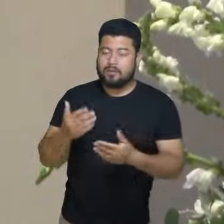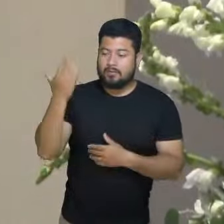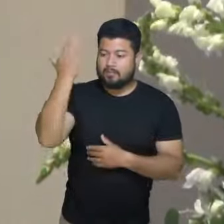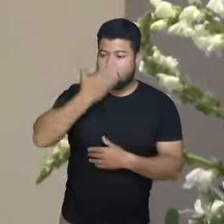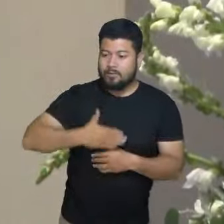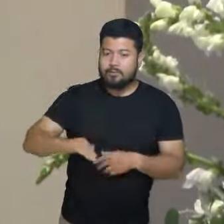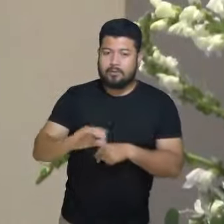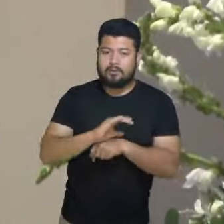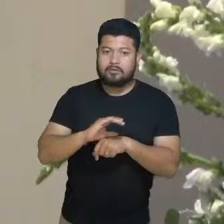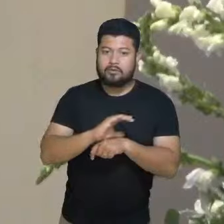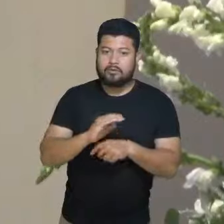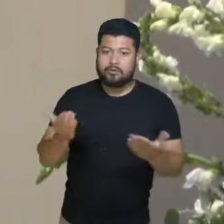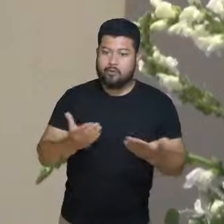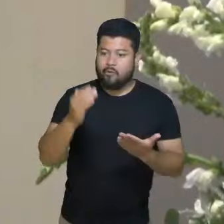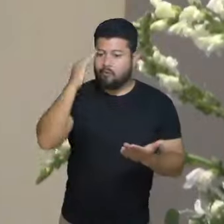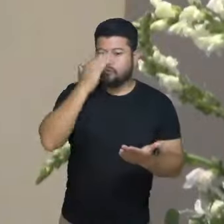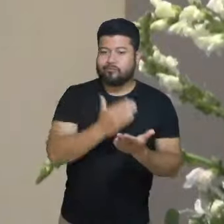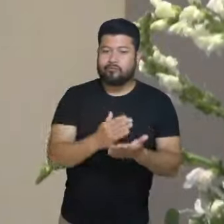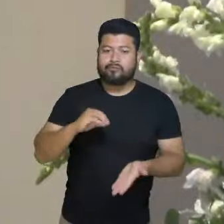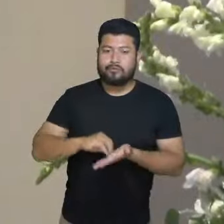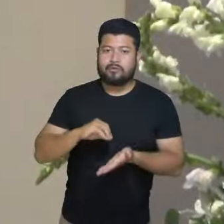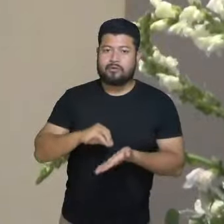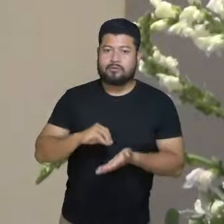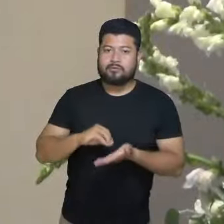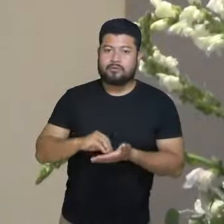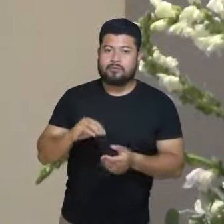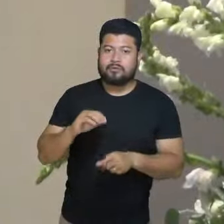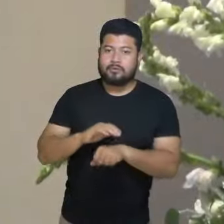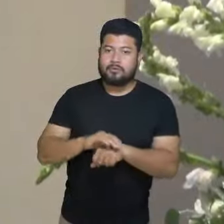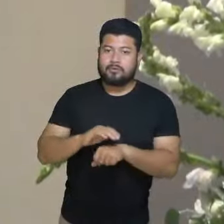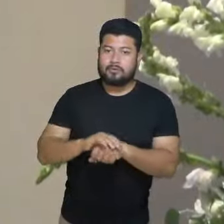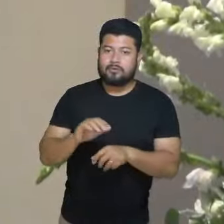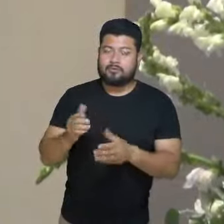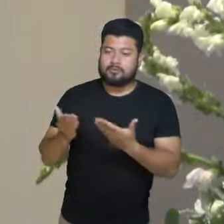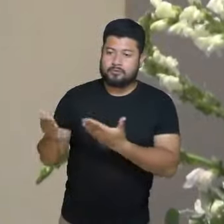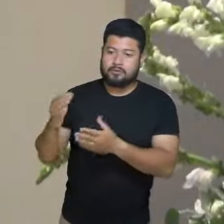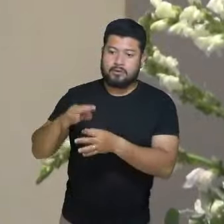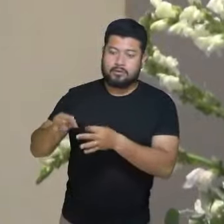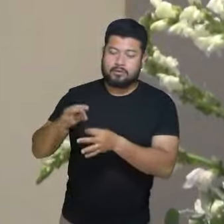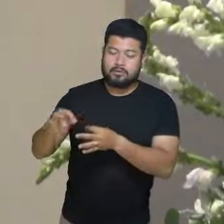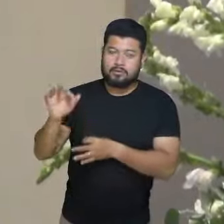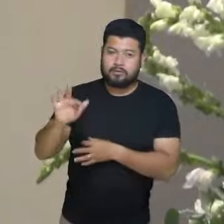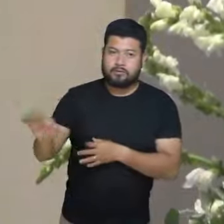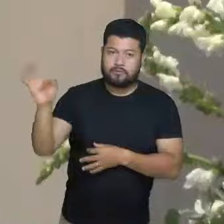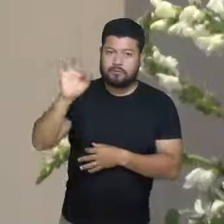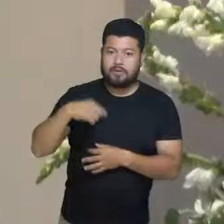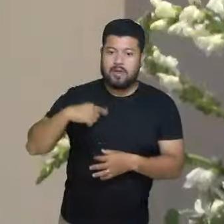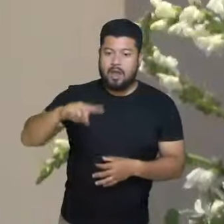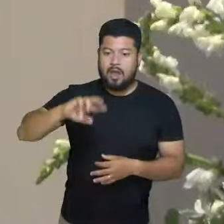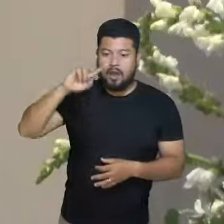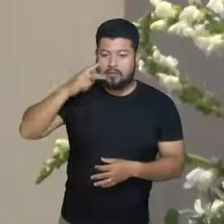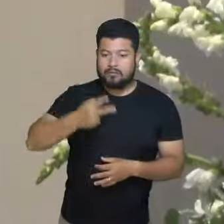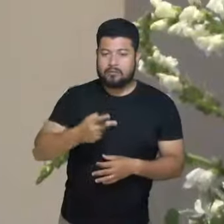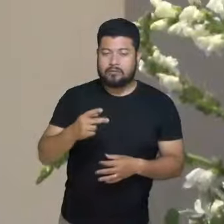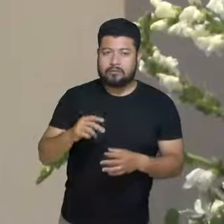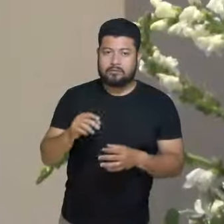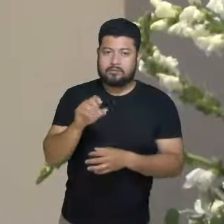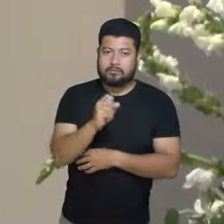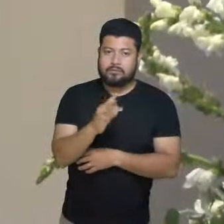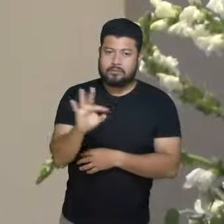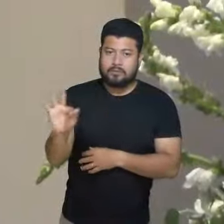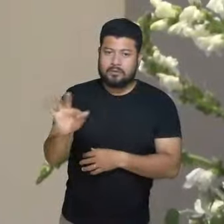cumprida da autonomia dos entes federativos O que é reconhecido pelo próprio Supremo Tribunal Federal na AD 25 e